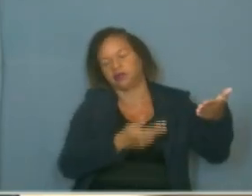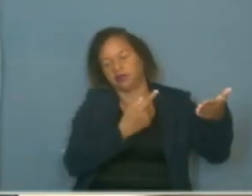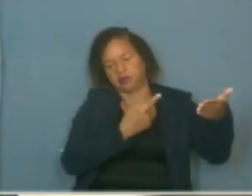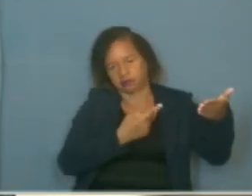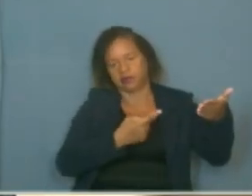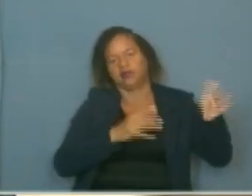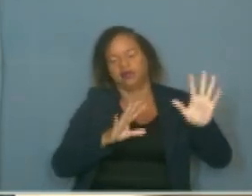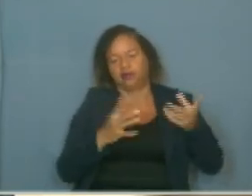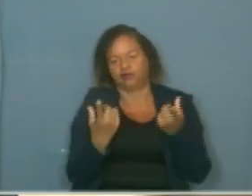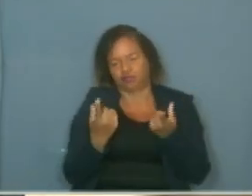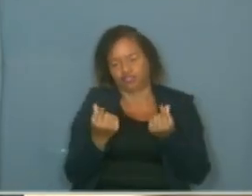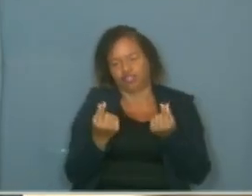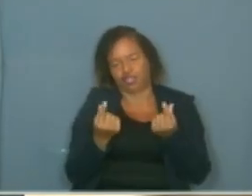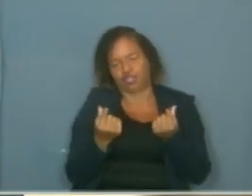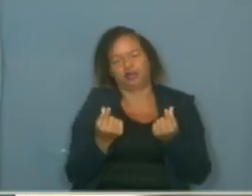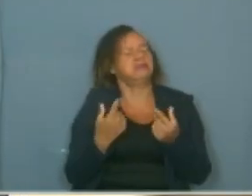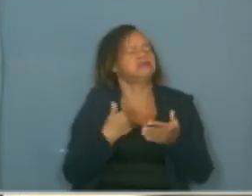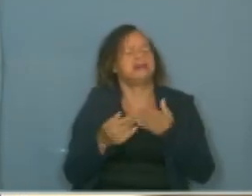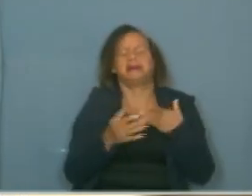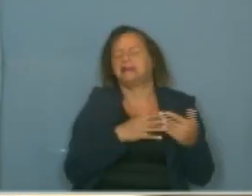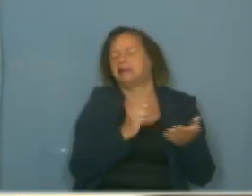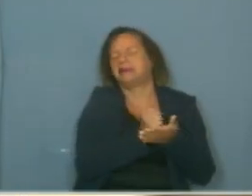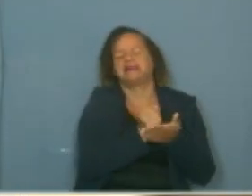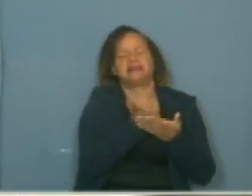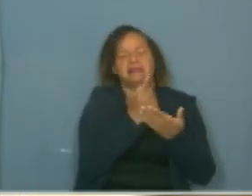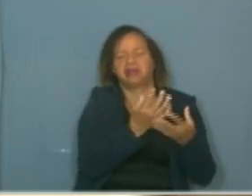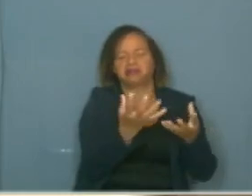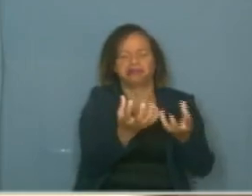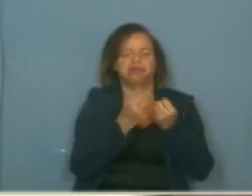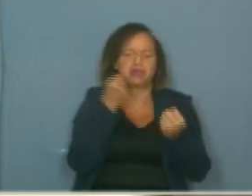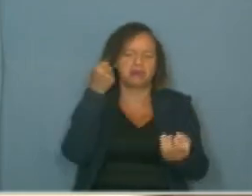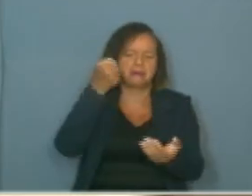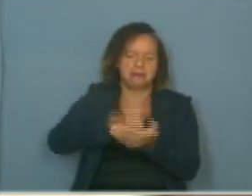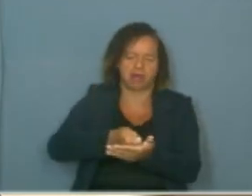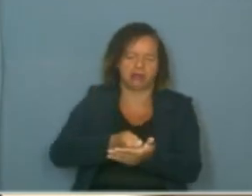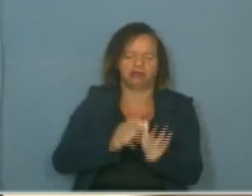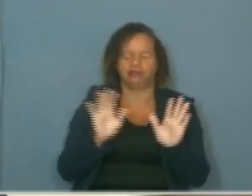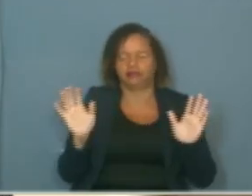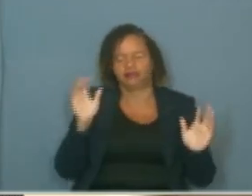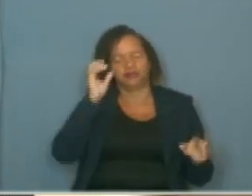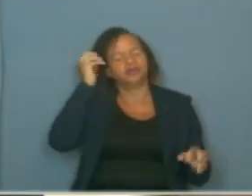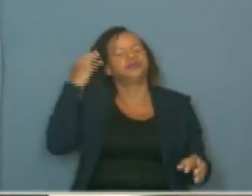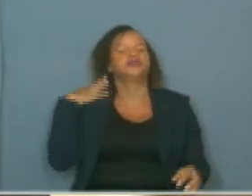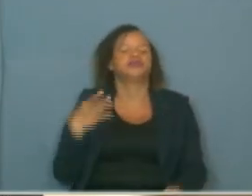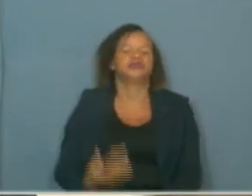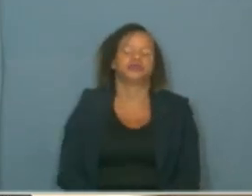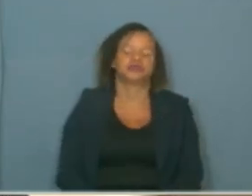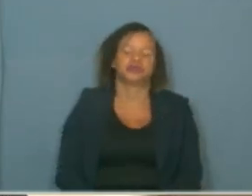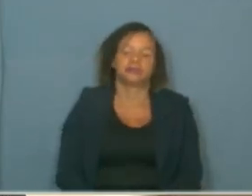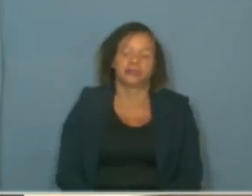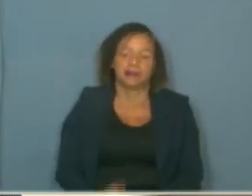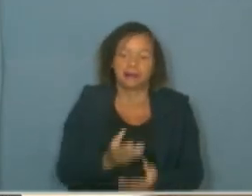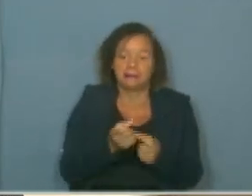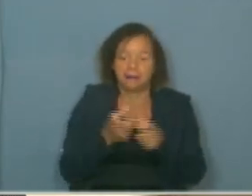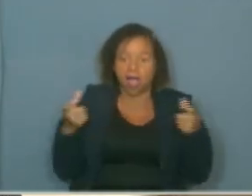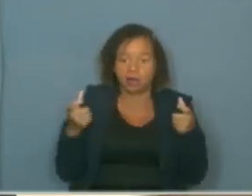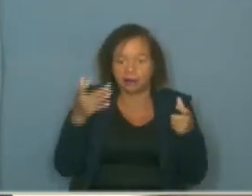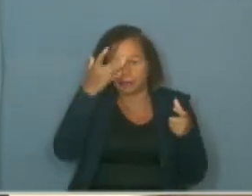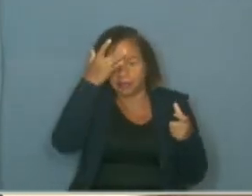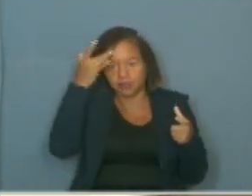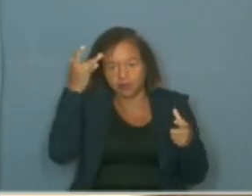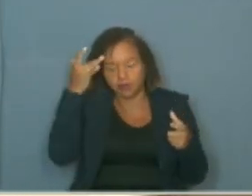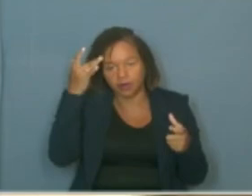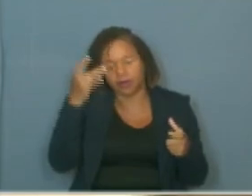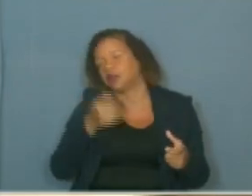e muito dinheiro, pode ir em qualquer farmácia e adquirir. Qual é a lacuna? A imensa maioria das pessoas